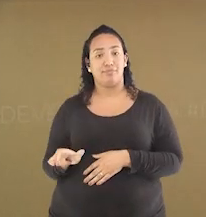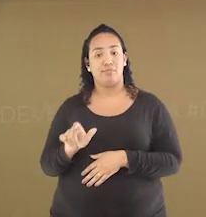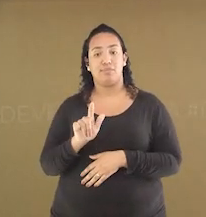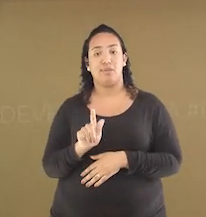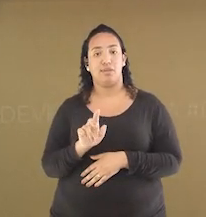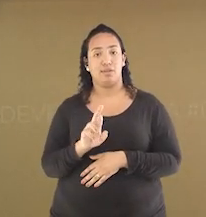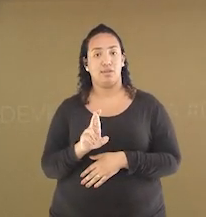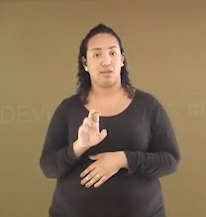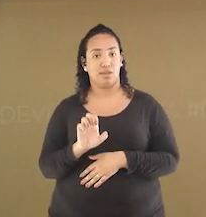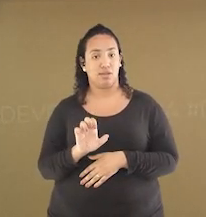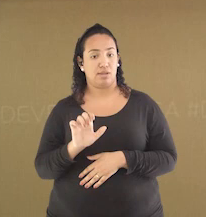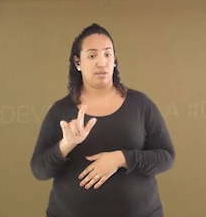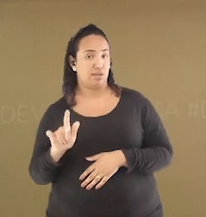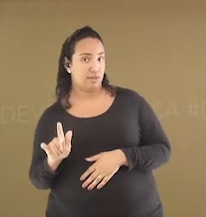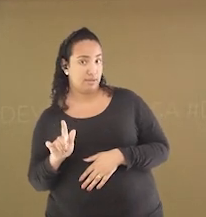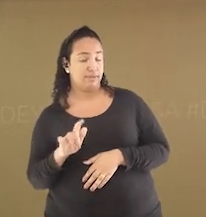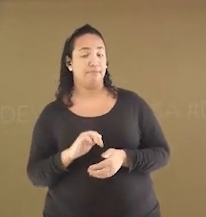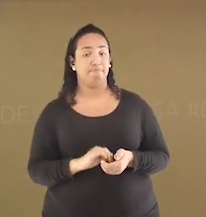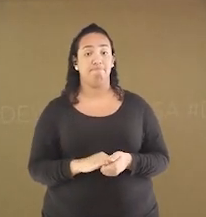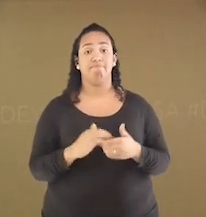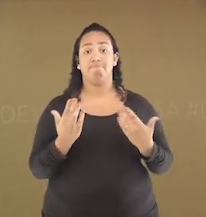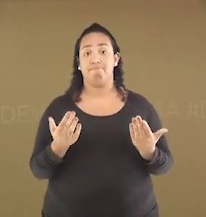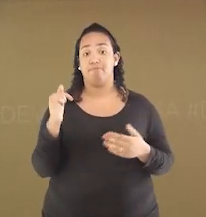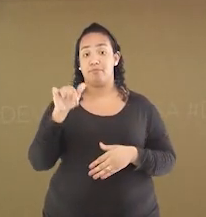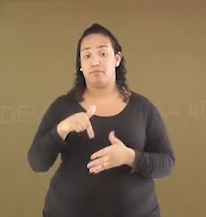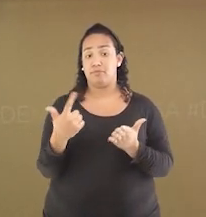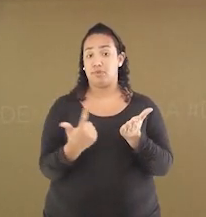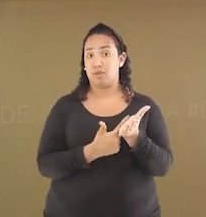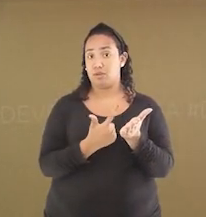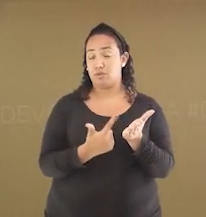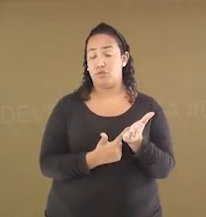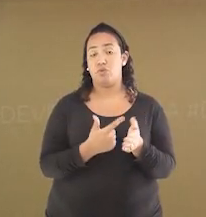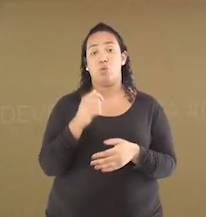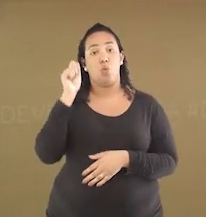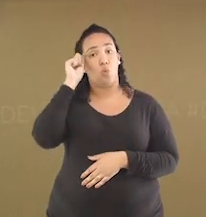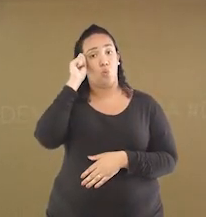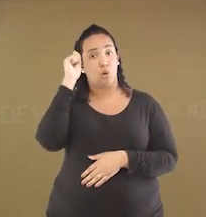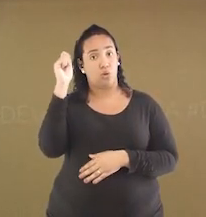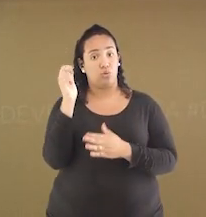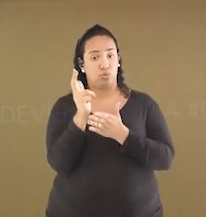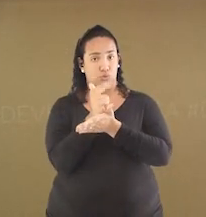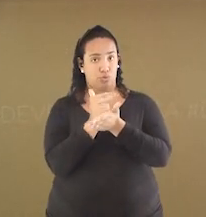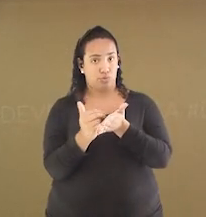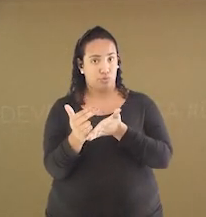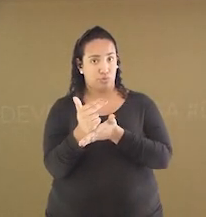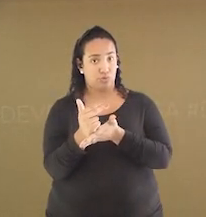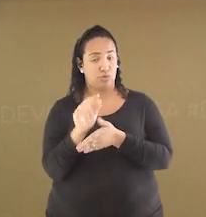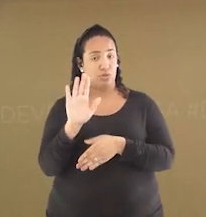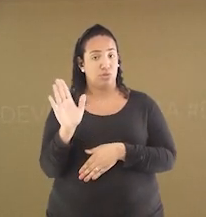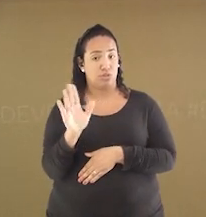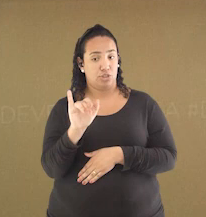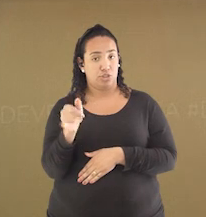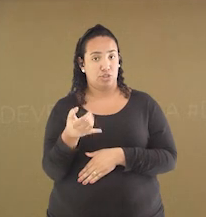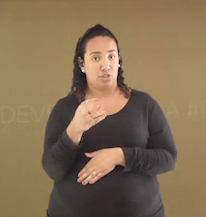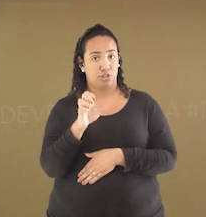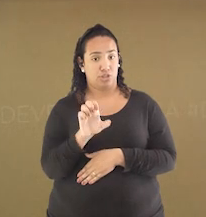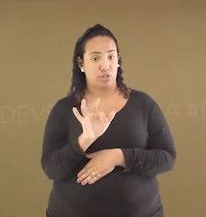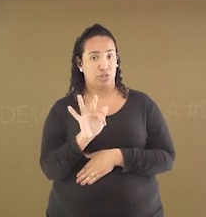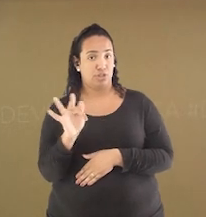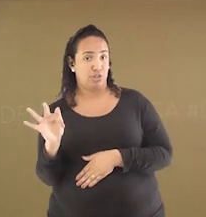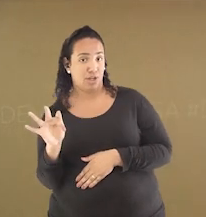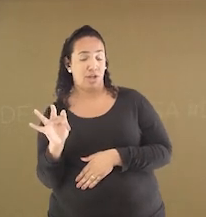Heffley. Nesta edição, o autor e ilustrador Jeff Kinney nos transporta mais uma vez